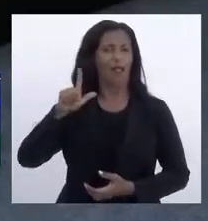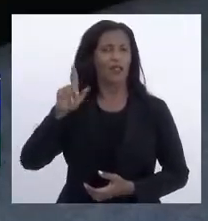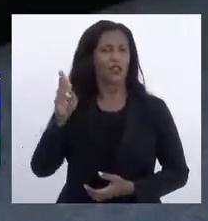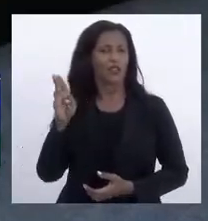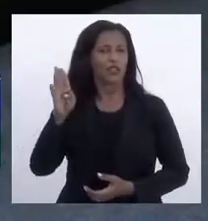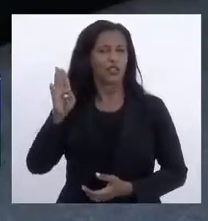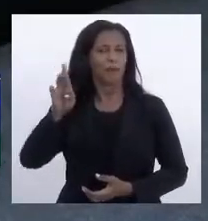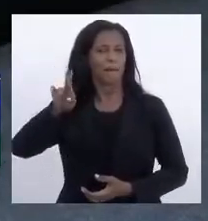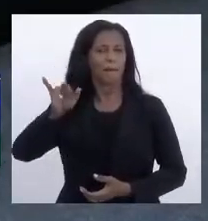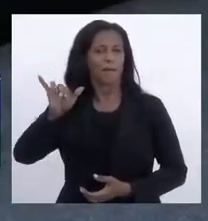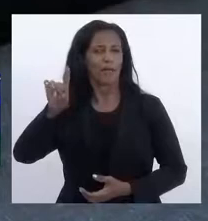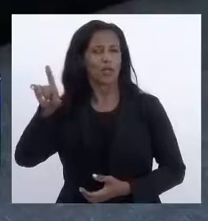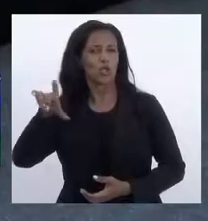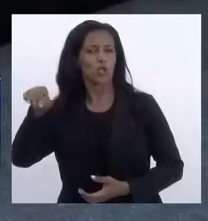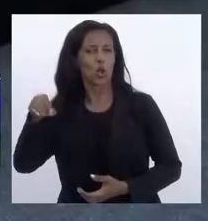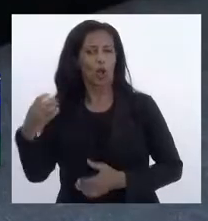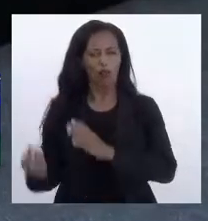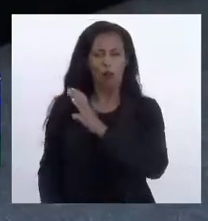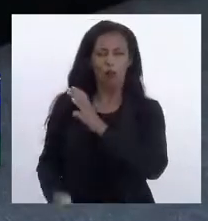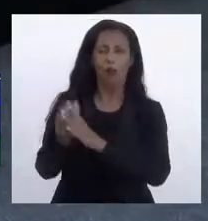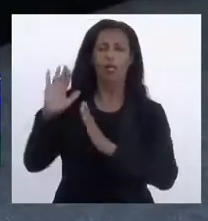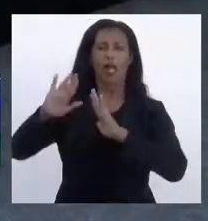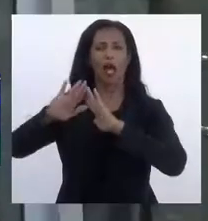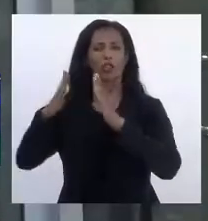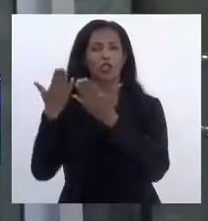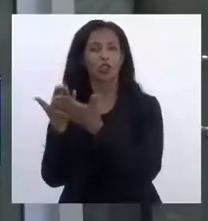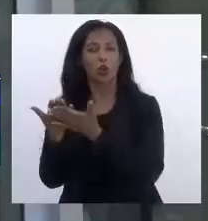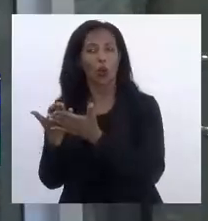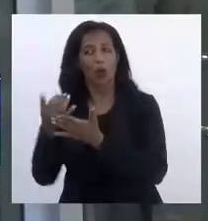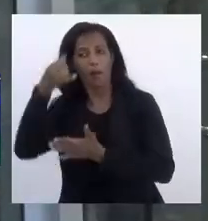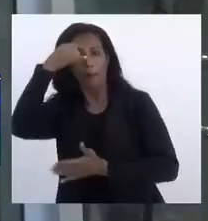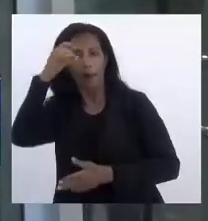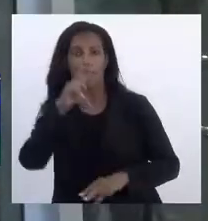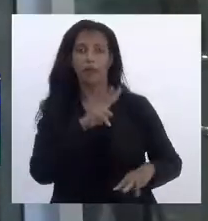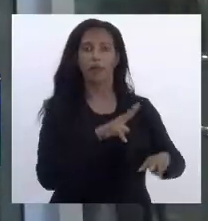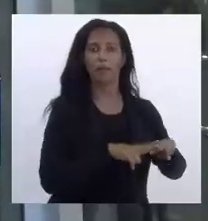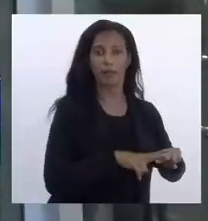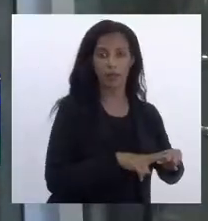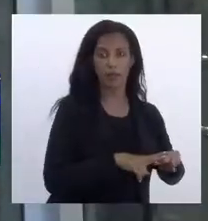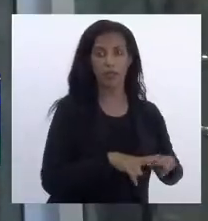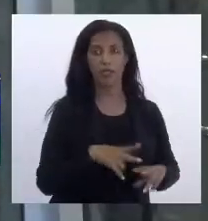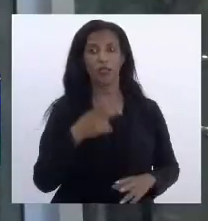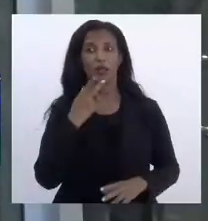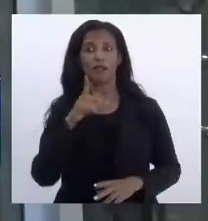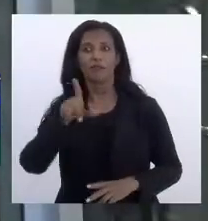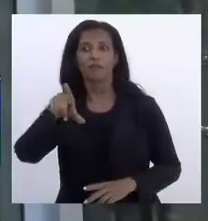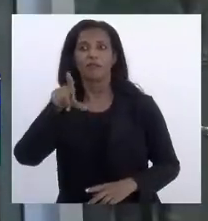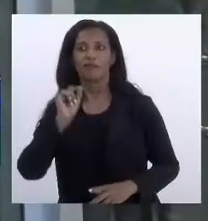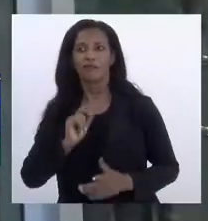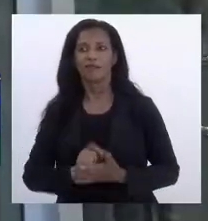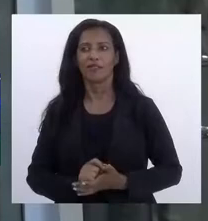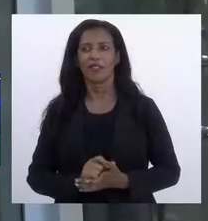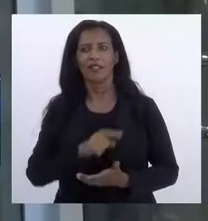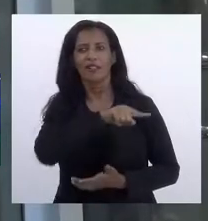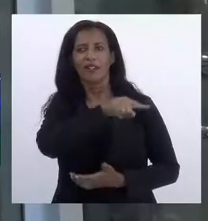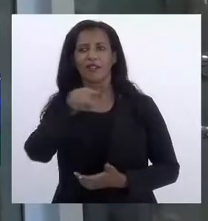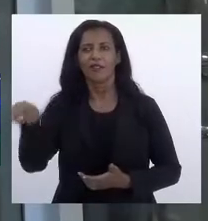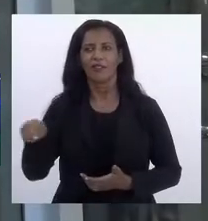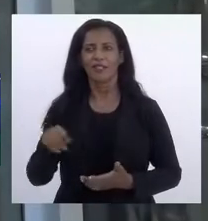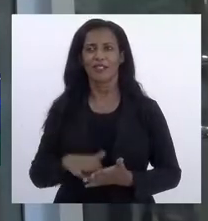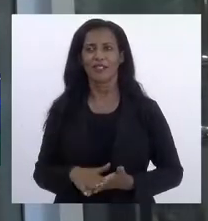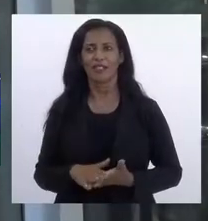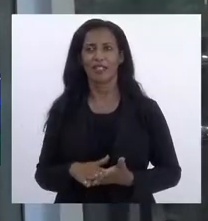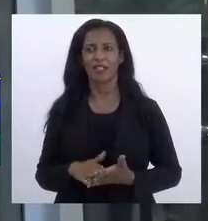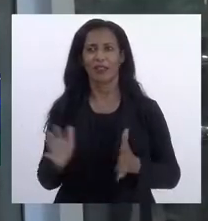que disse que vamos construir escola para não construir presídio. E quero fazer uma sugestão aqui aos meus companheiros